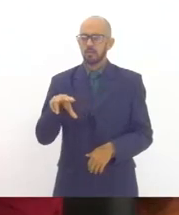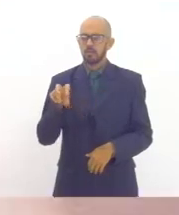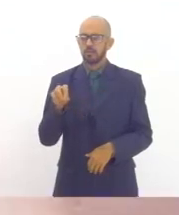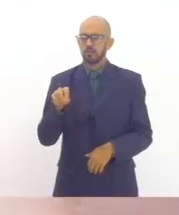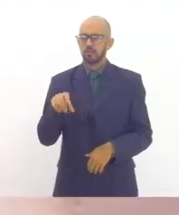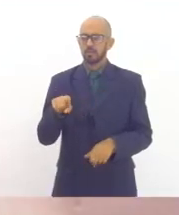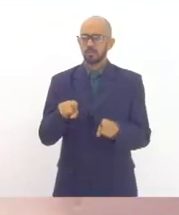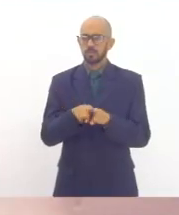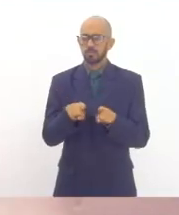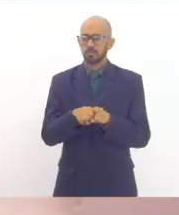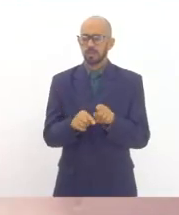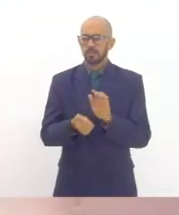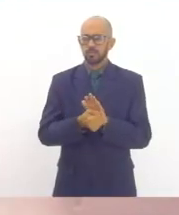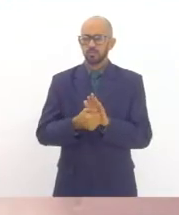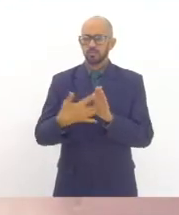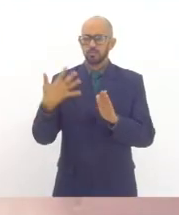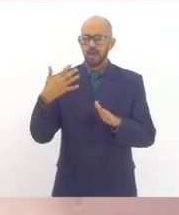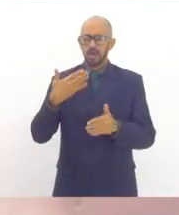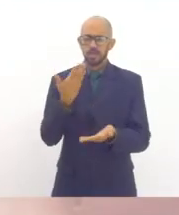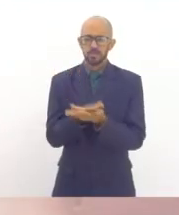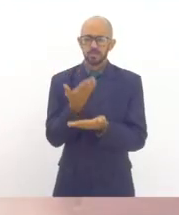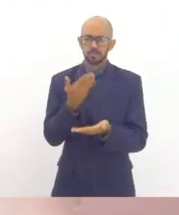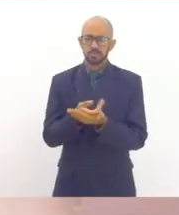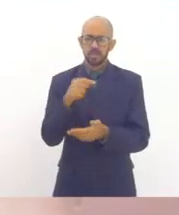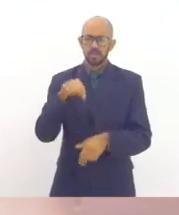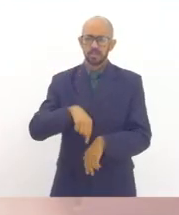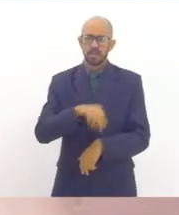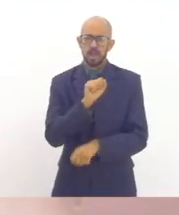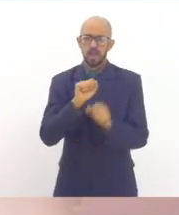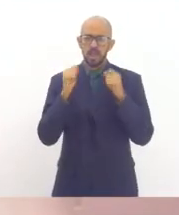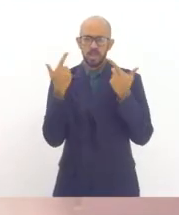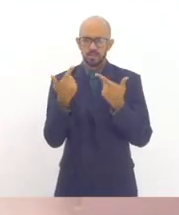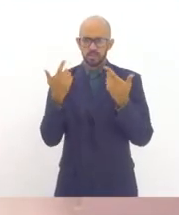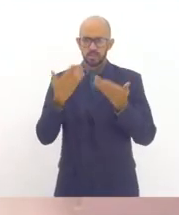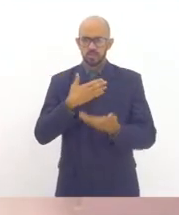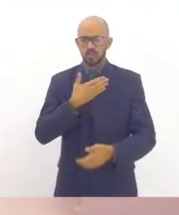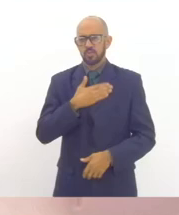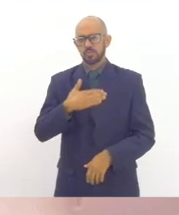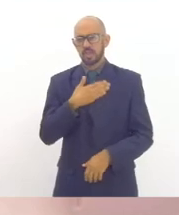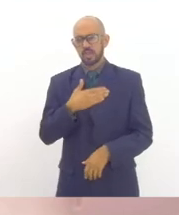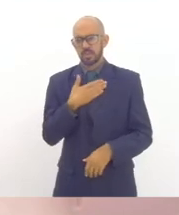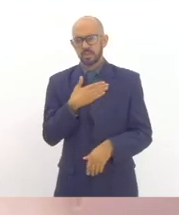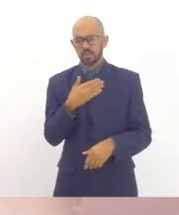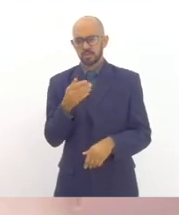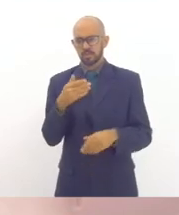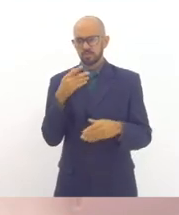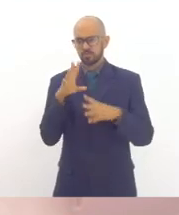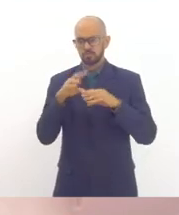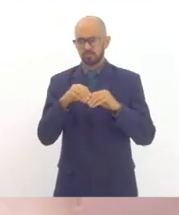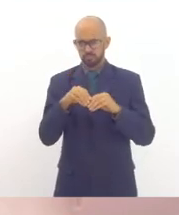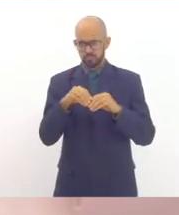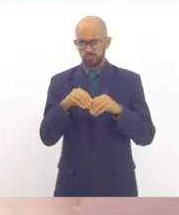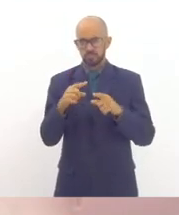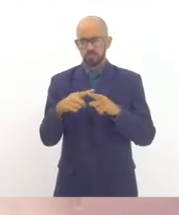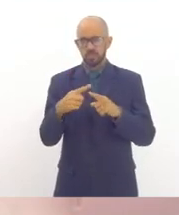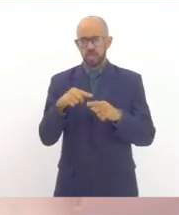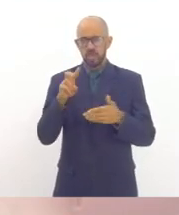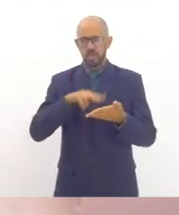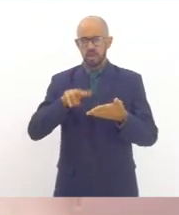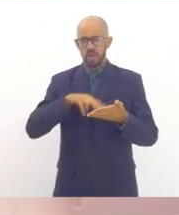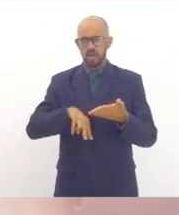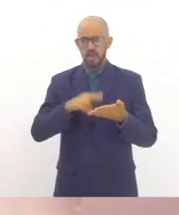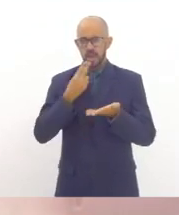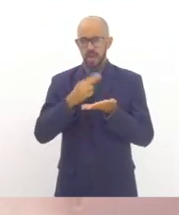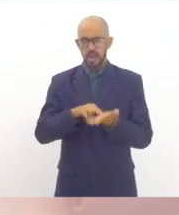várias jornadas aqui na LERJ e nas lutas sociais. Eu quero ser muito pontual, porque li a carta